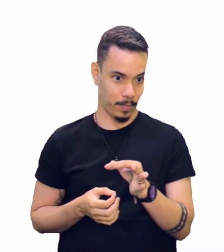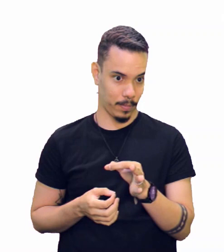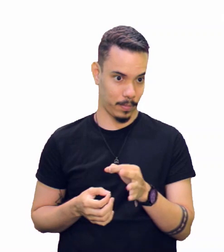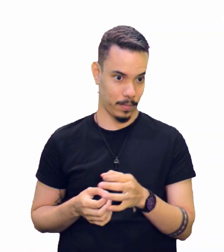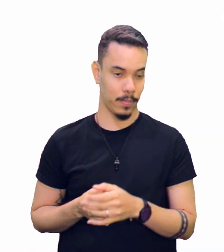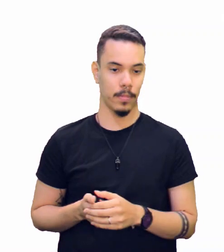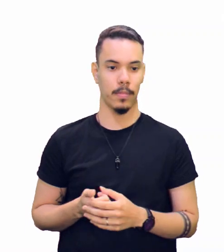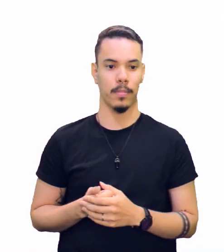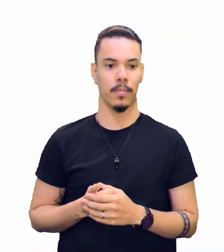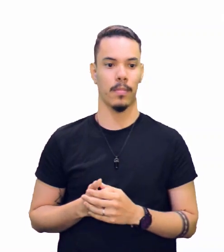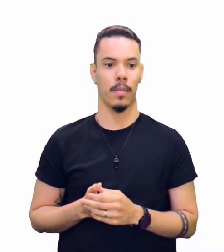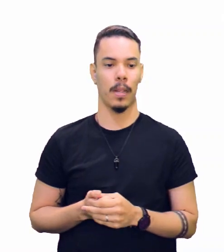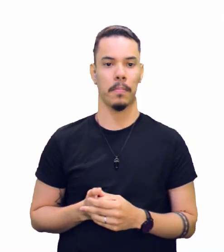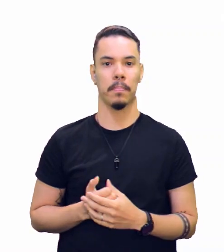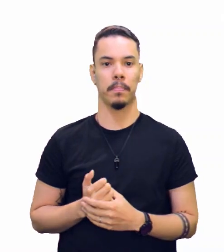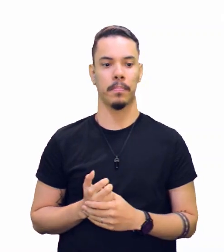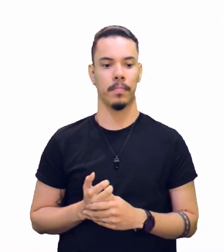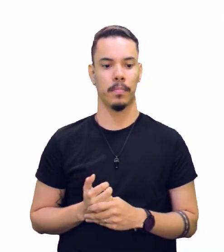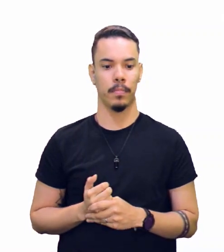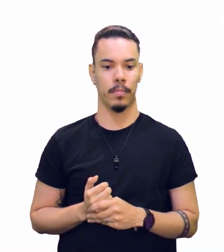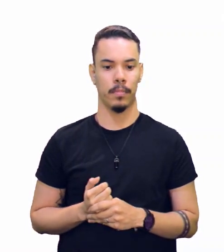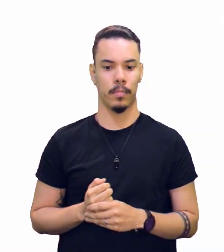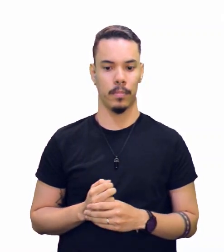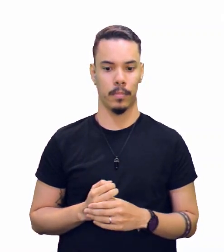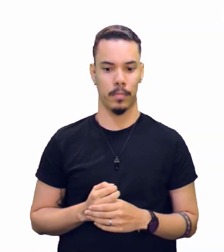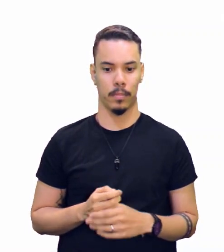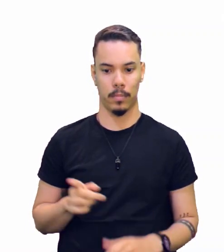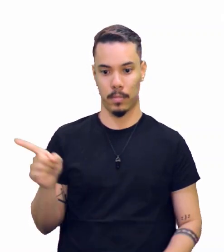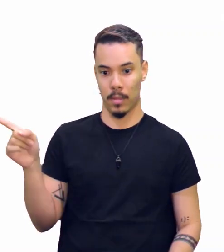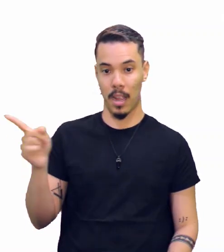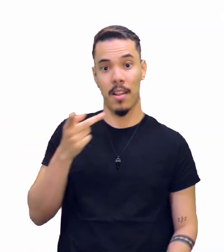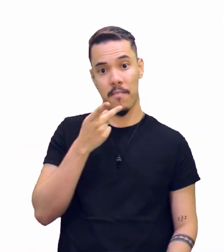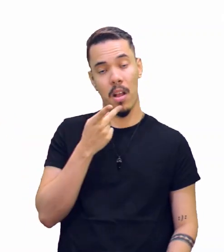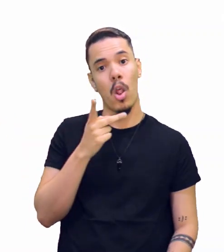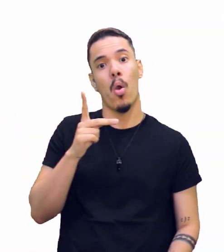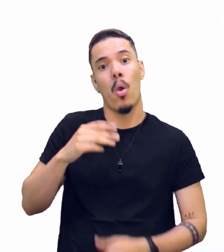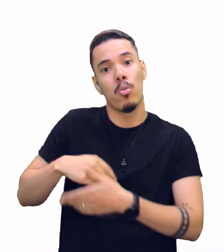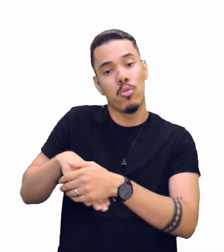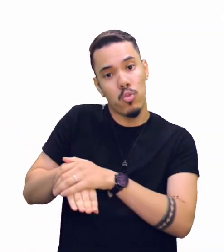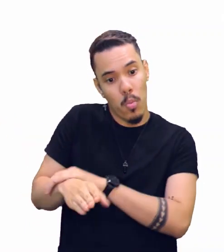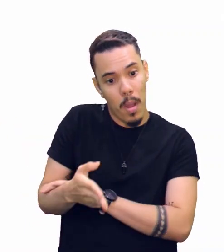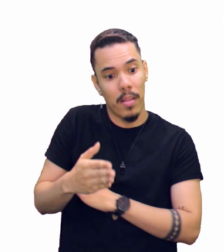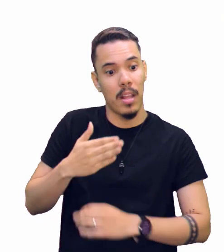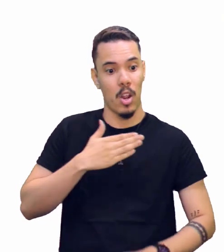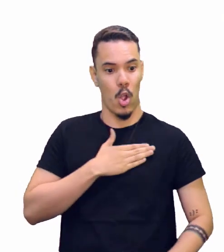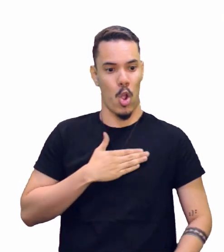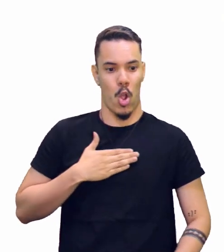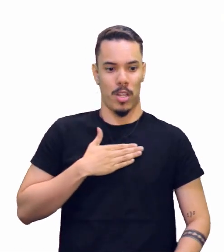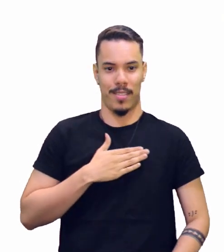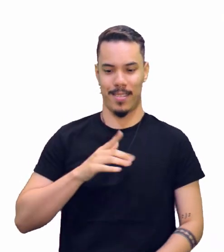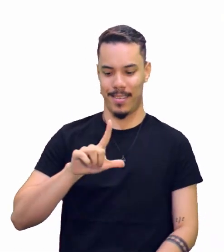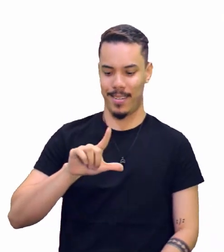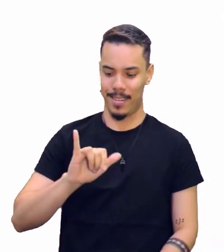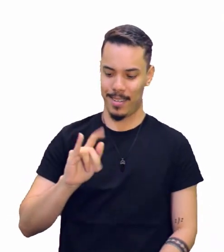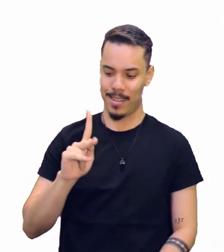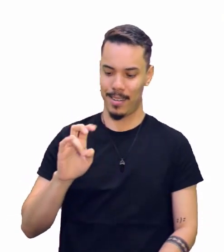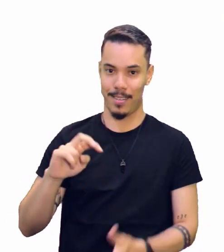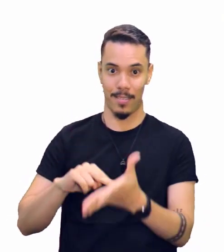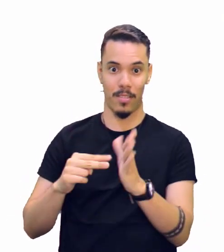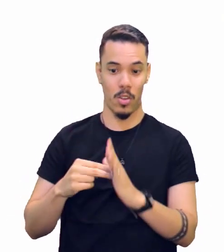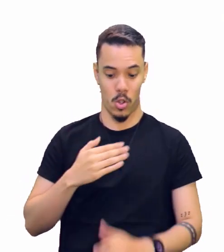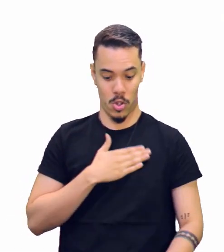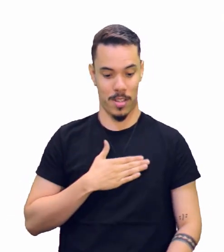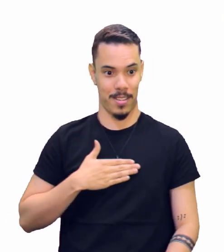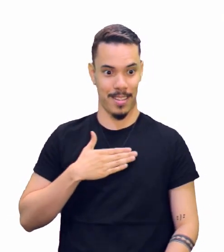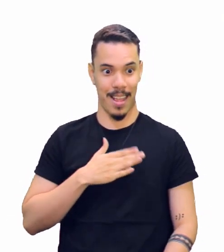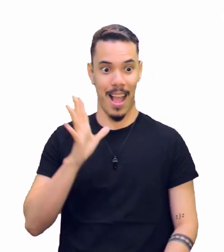família dele tá cadê a parte do ritual que ele realmente gosta ele falou realmente gosta Ele não disse ama